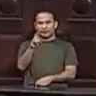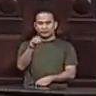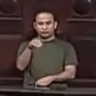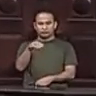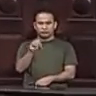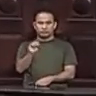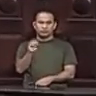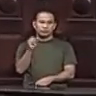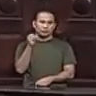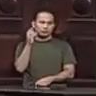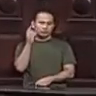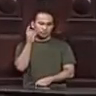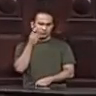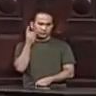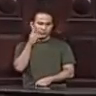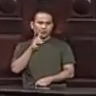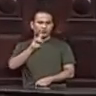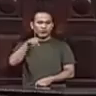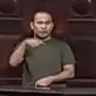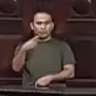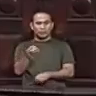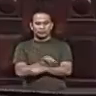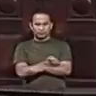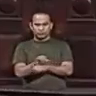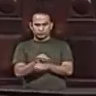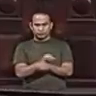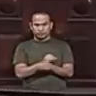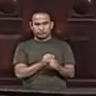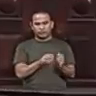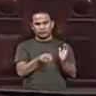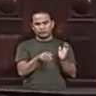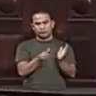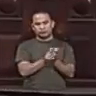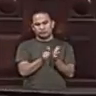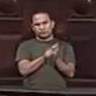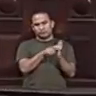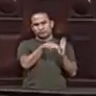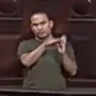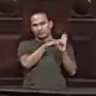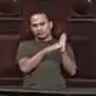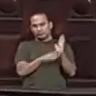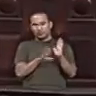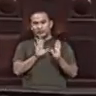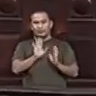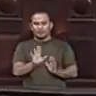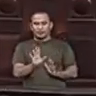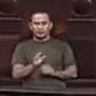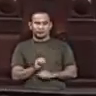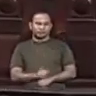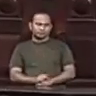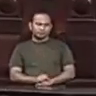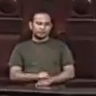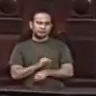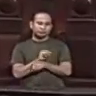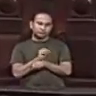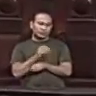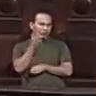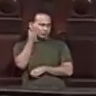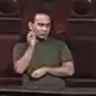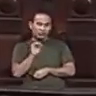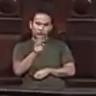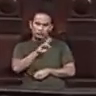presidente, em relação ao projeto, o primeiro projeto da pauta. Vou aguardar, presidente, mas eu ainda não sei quais são os nomes